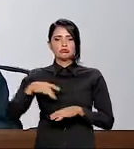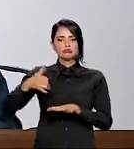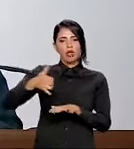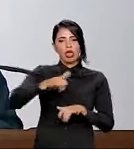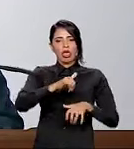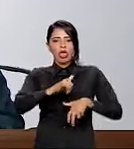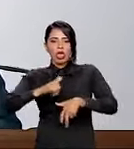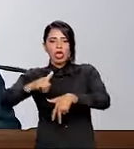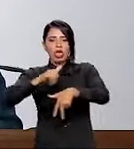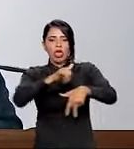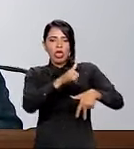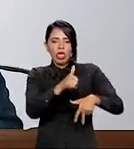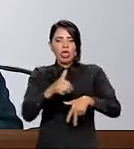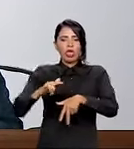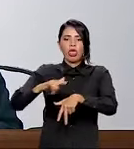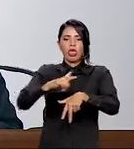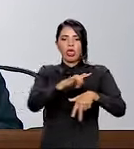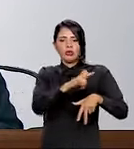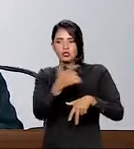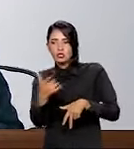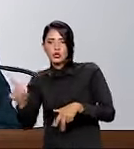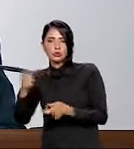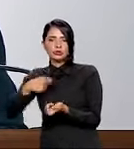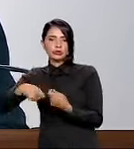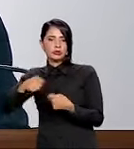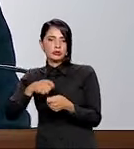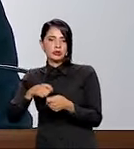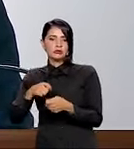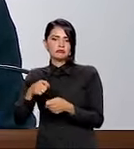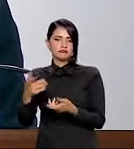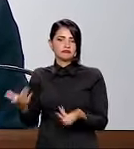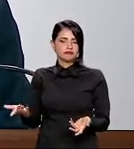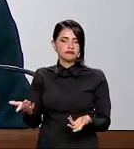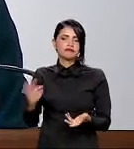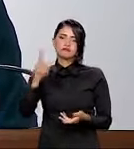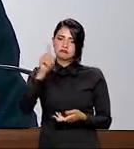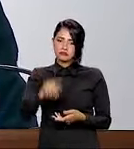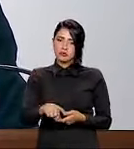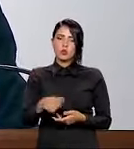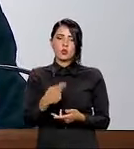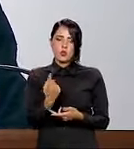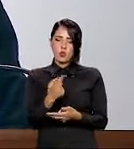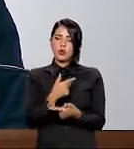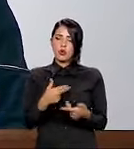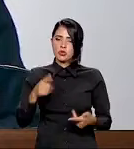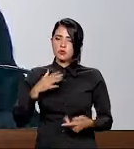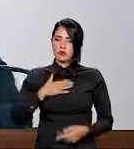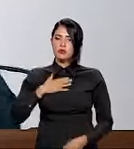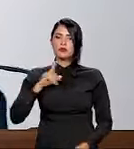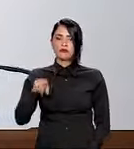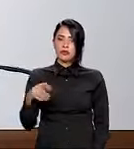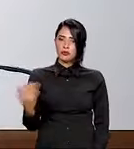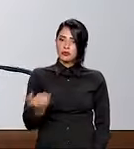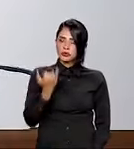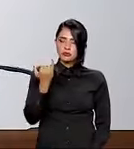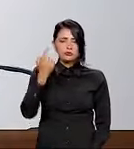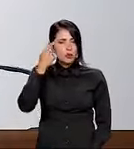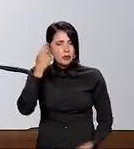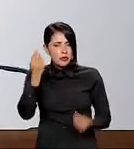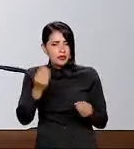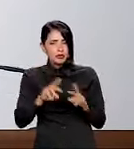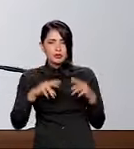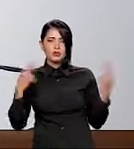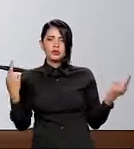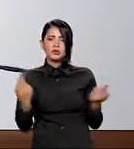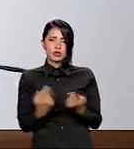marionete na mão das grandes economias. Tá? Essa foi uma coisa, para mim, importante. O que, que eu acho da